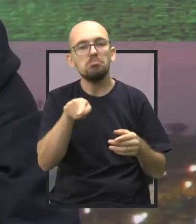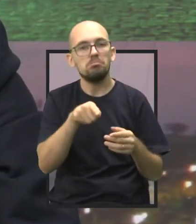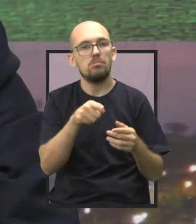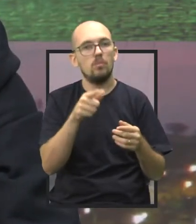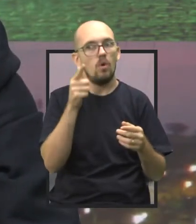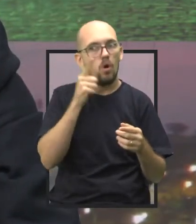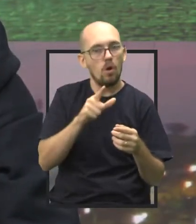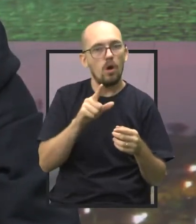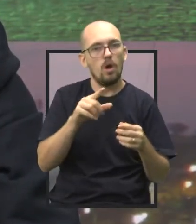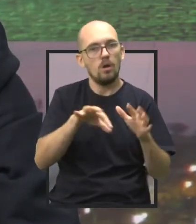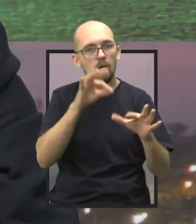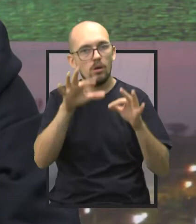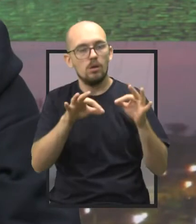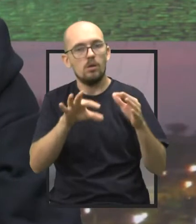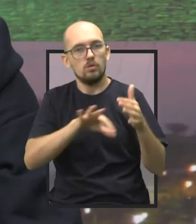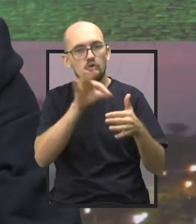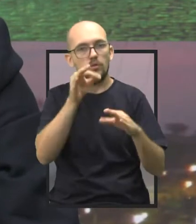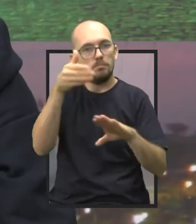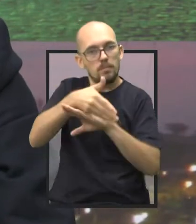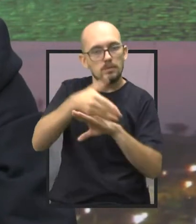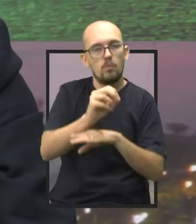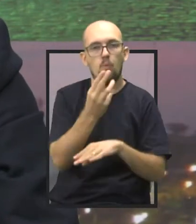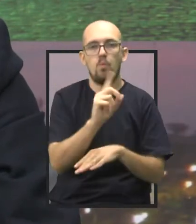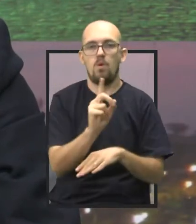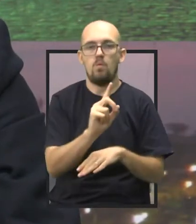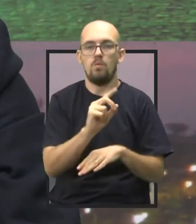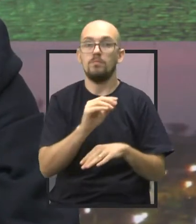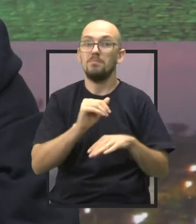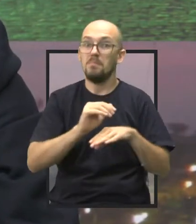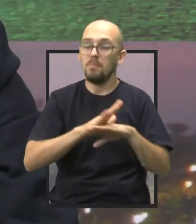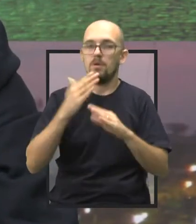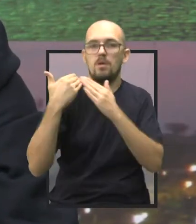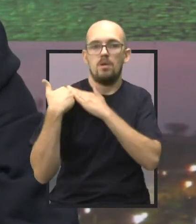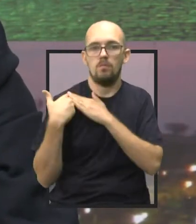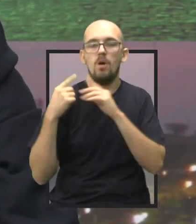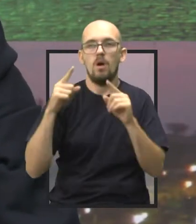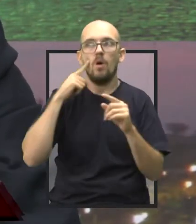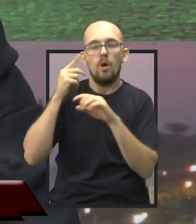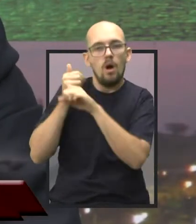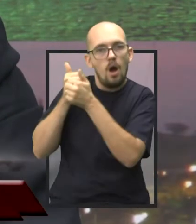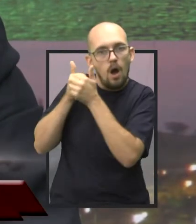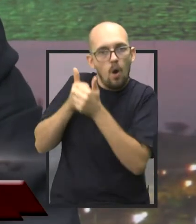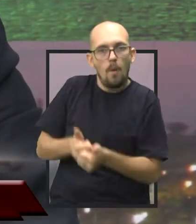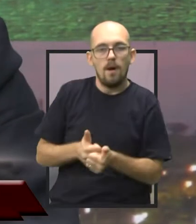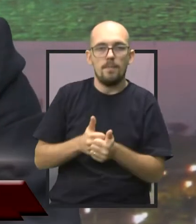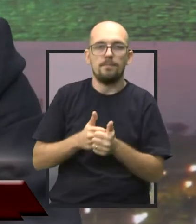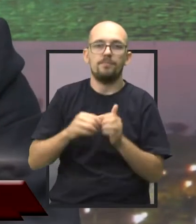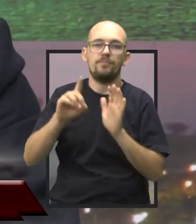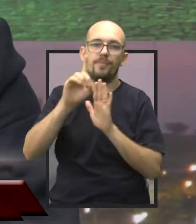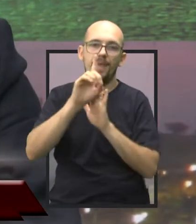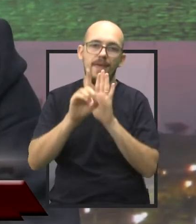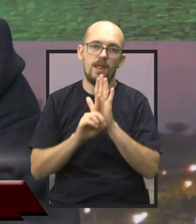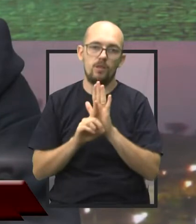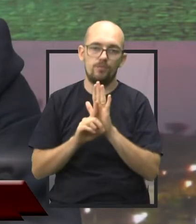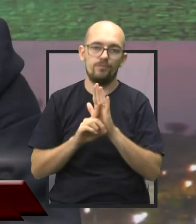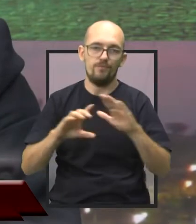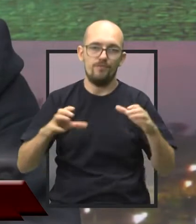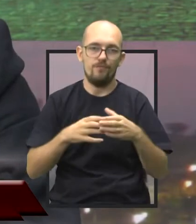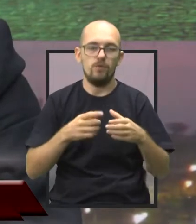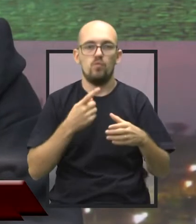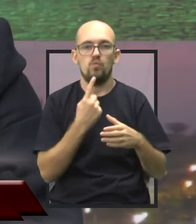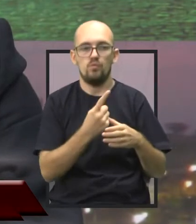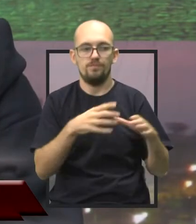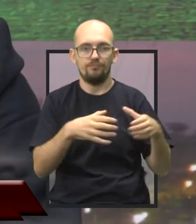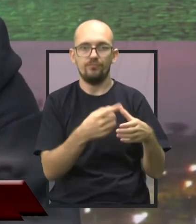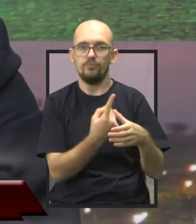atribuições que lhe é conferida, né? Mas a maior delas é com relação aos decretos da faixa 1, com